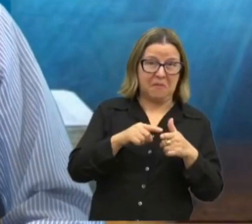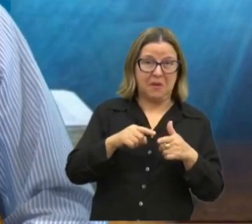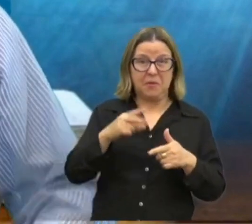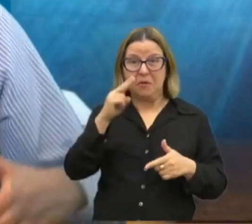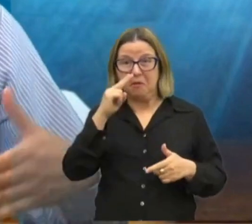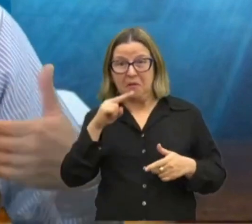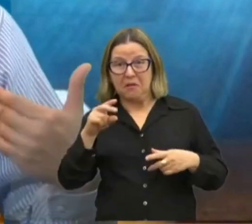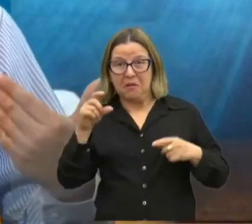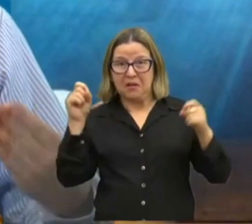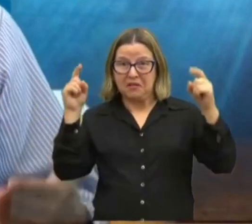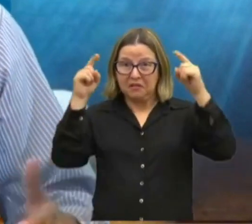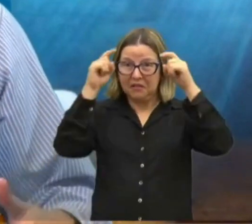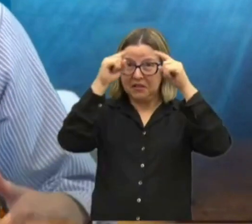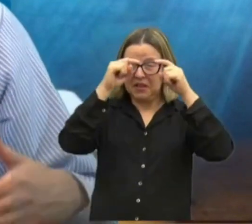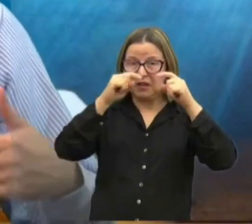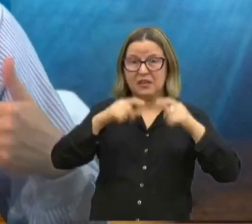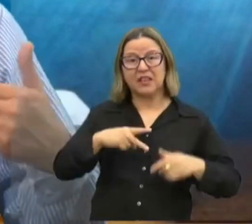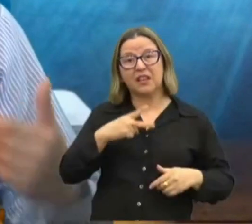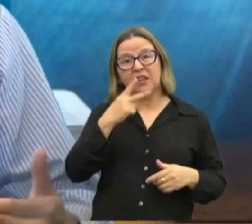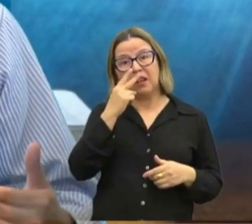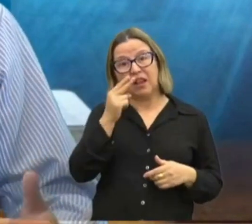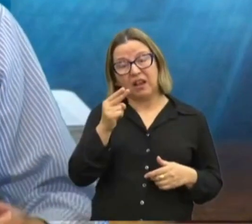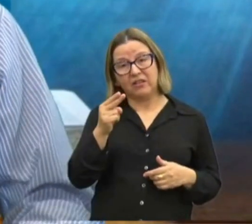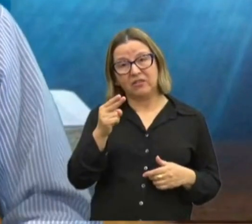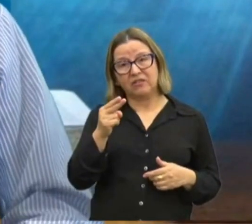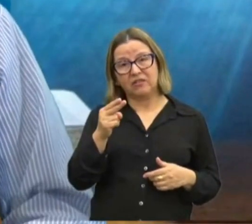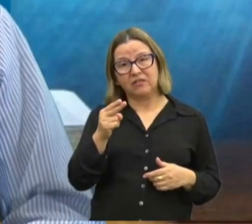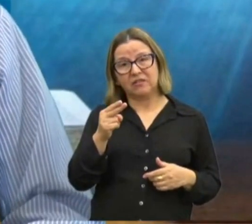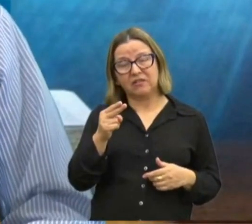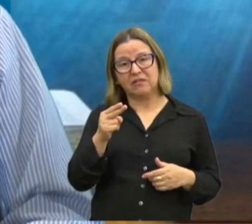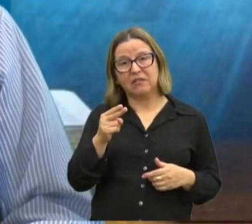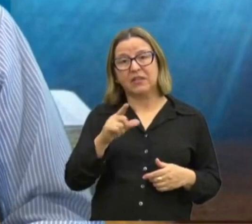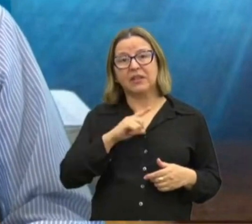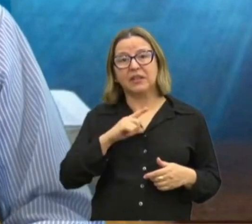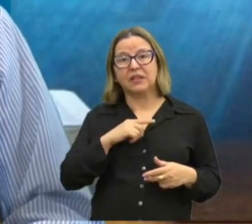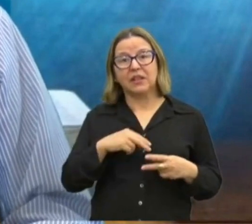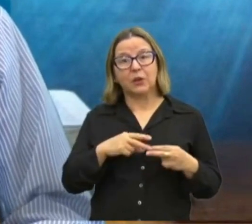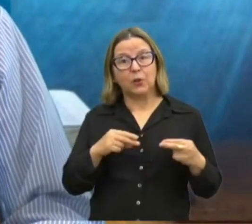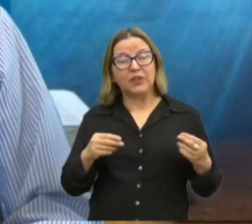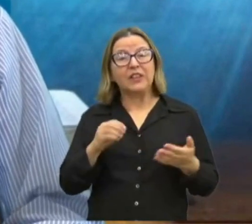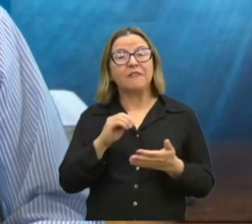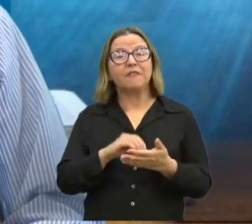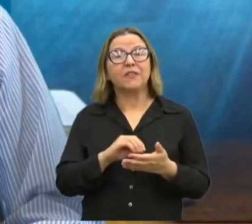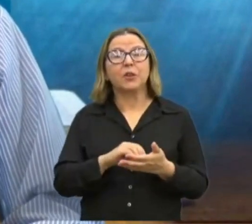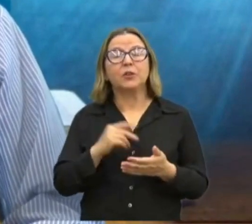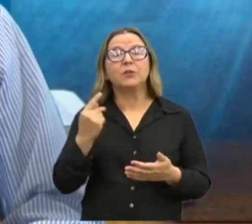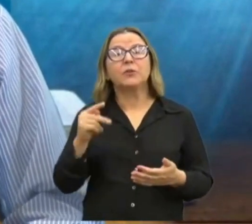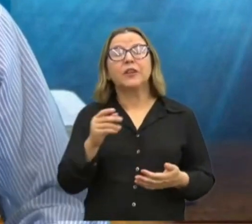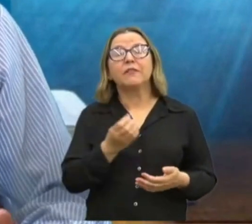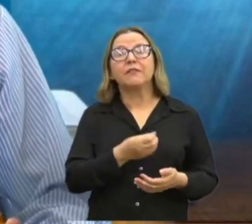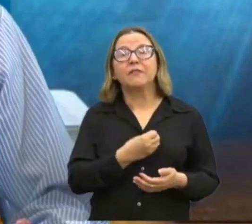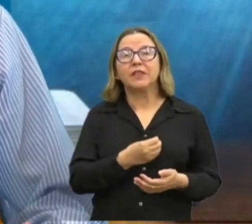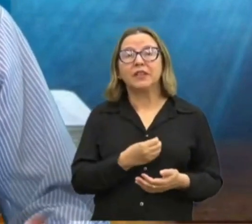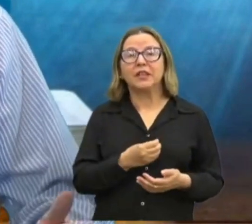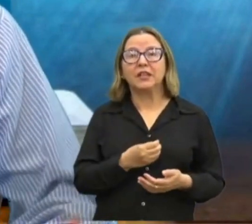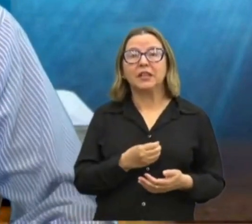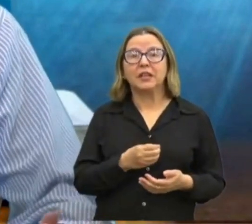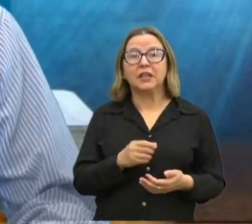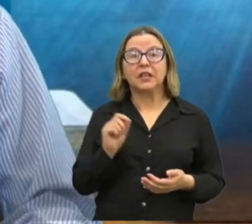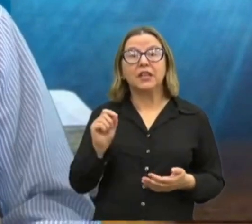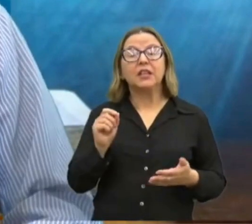dificuldades, achando que ainda existem coisas que estão faltando na sua vida e que Jesus